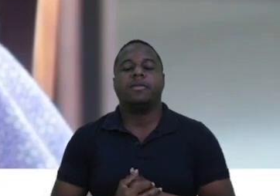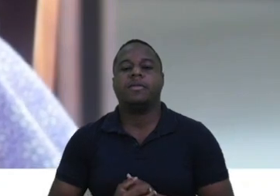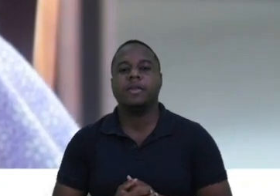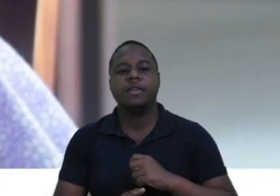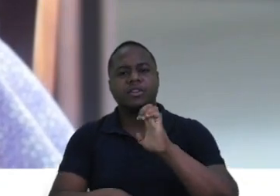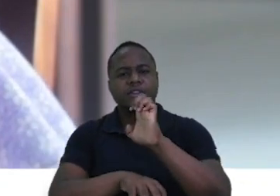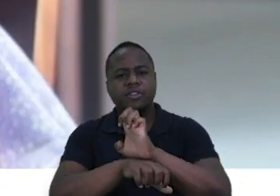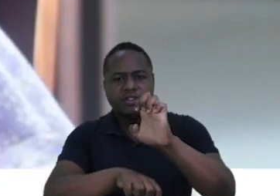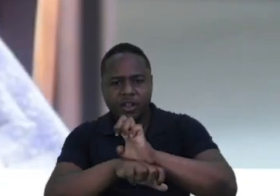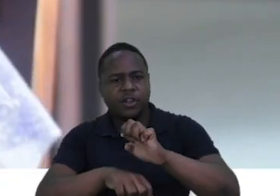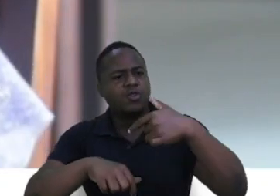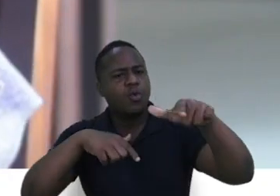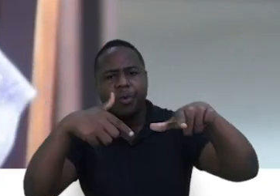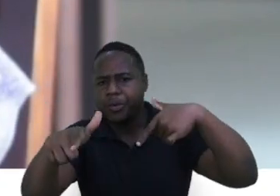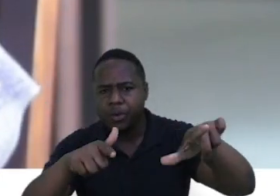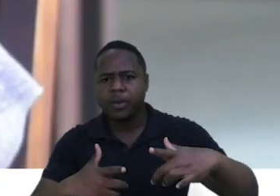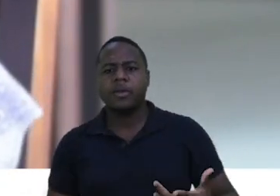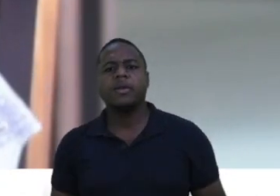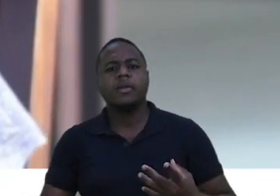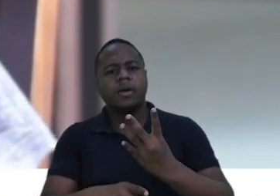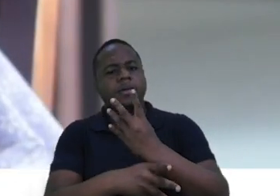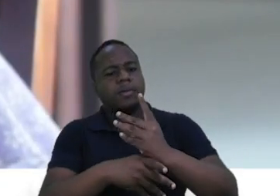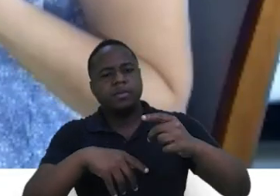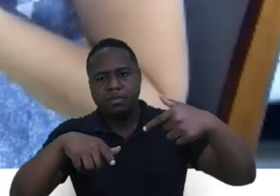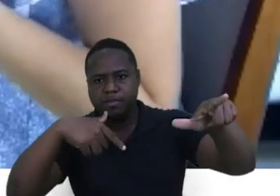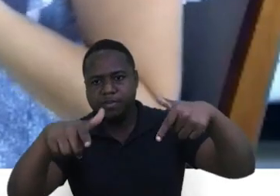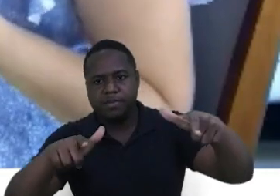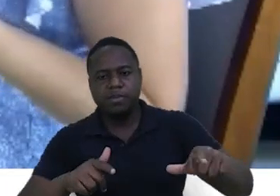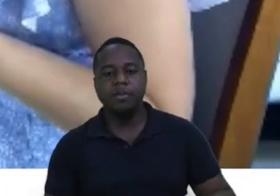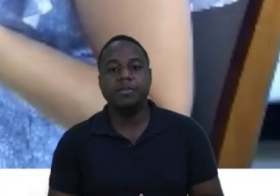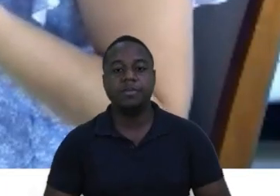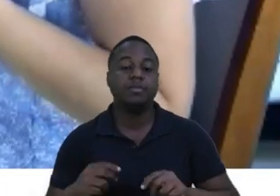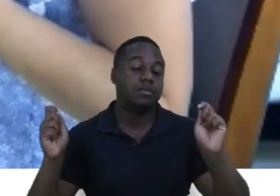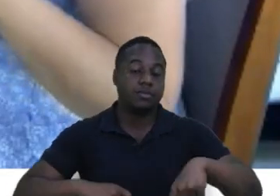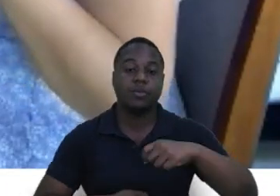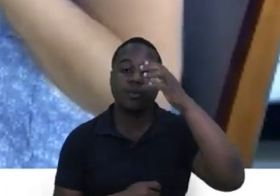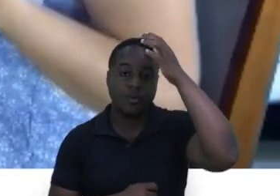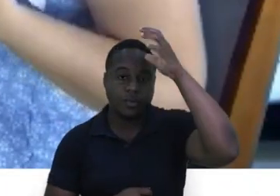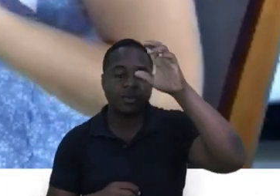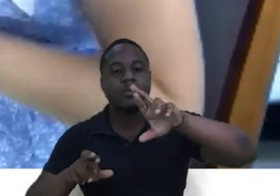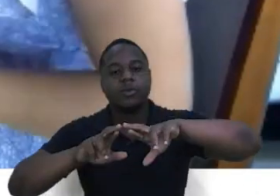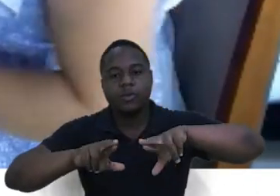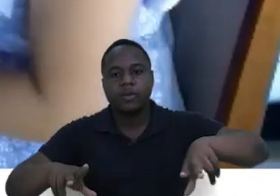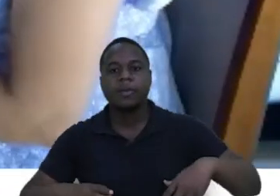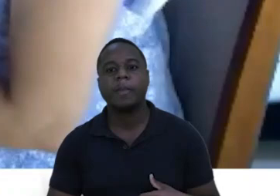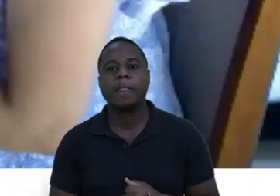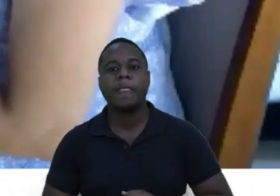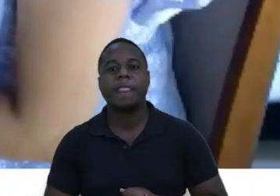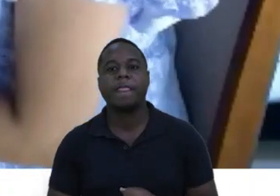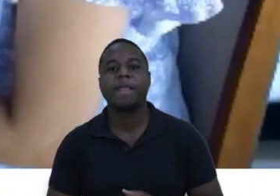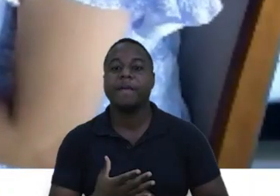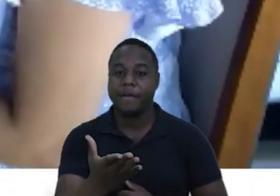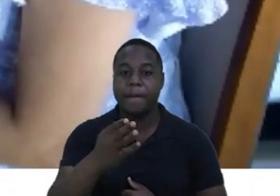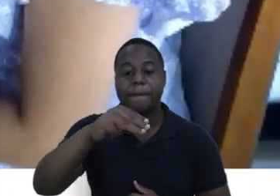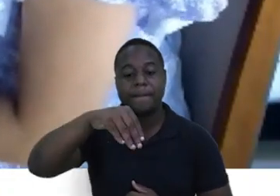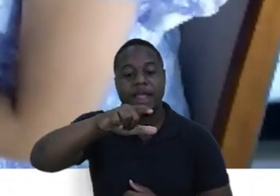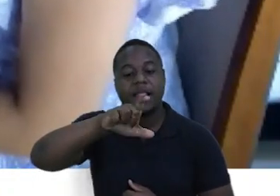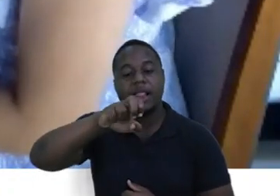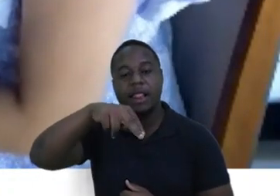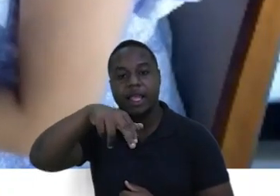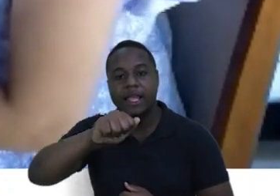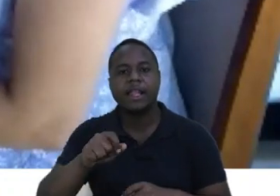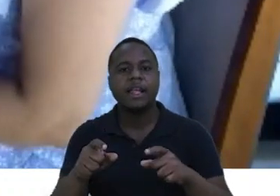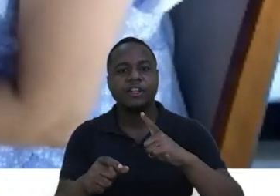outros estados, outras cidades, onde a cultura é um pouco mais diversa, e outros países, né? Como, por exemplo, Milena já teve a oportunidade de ir